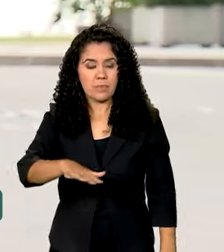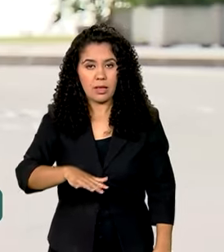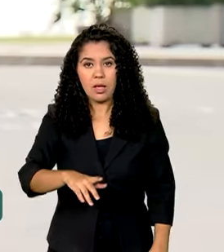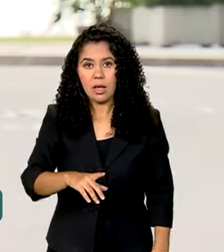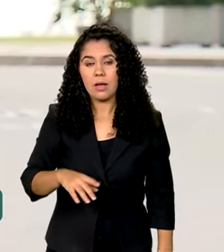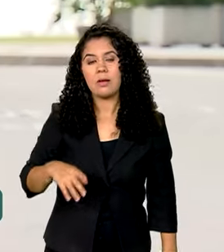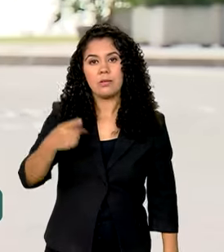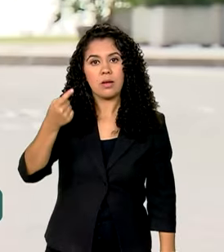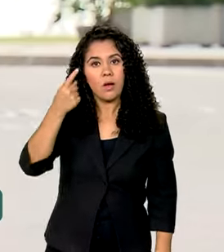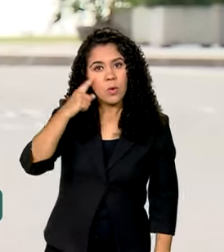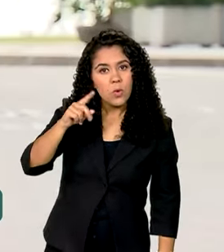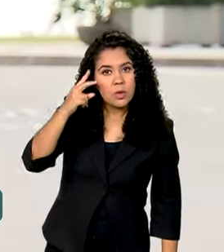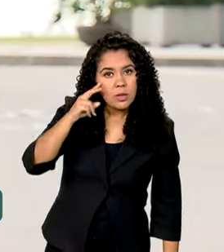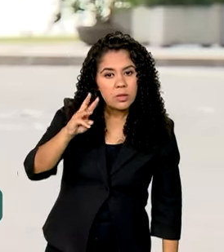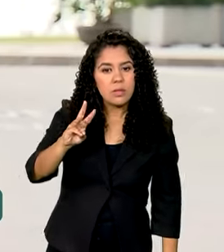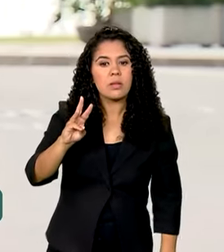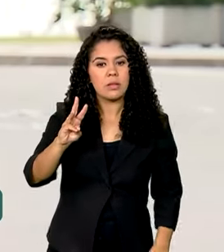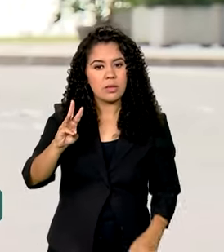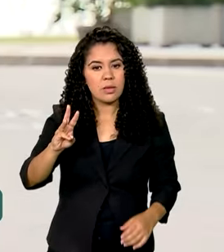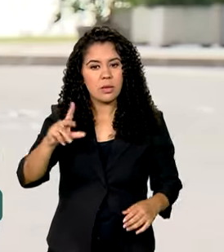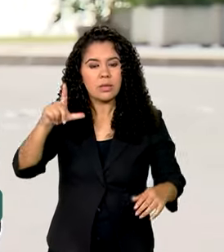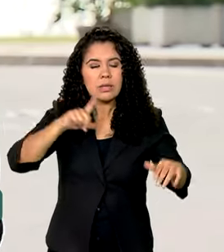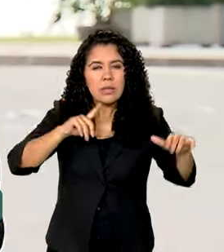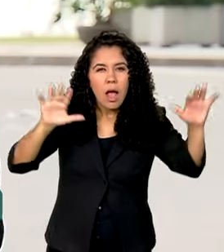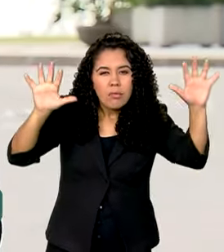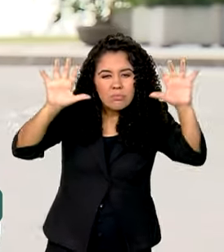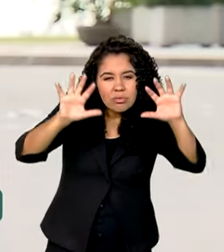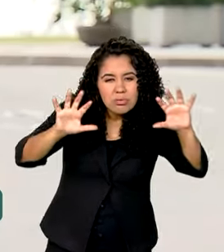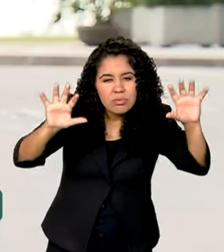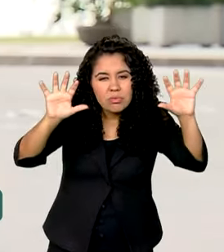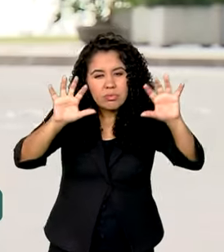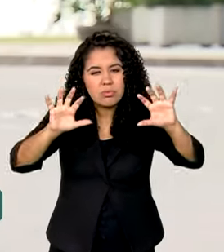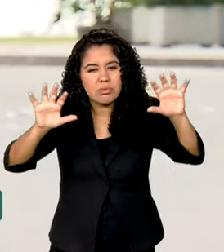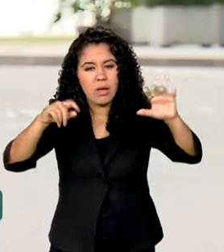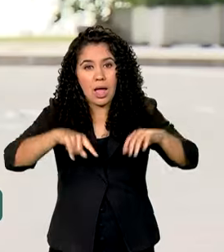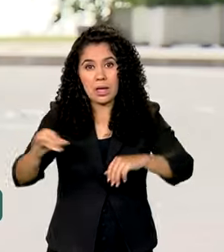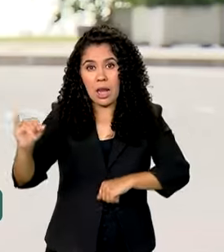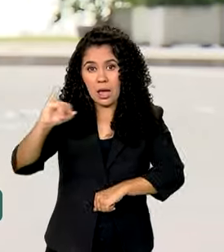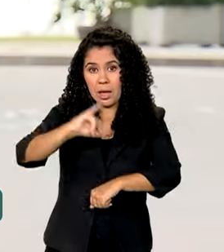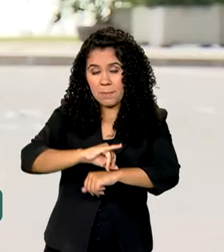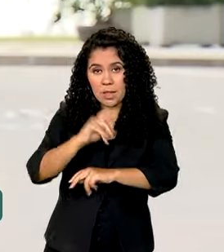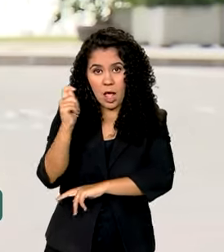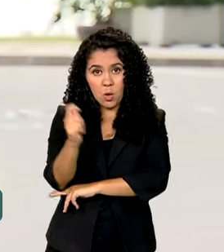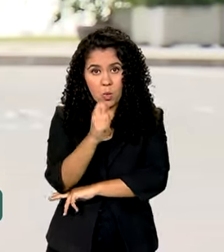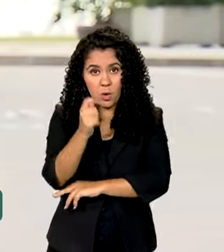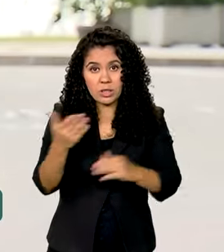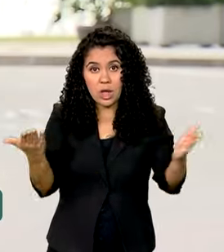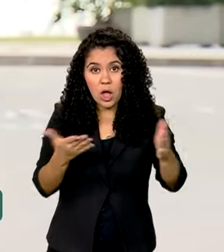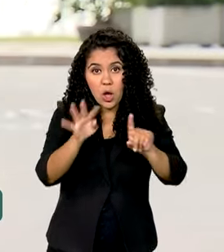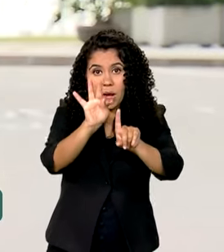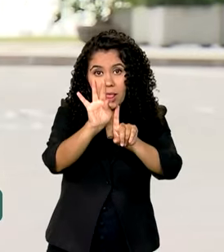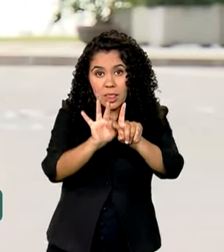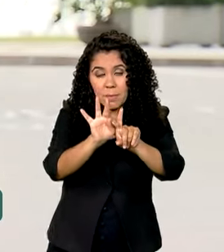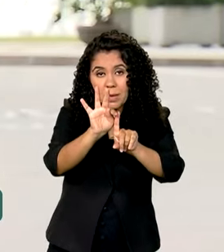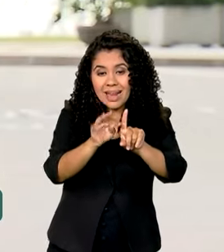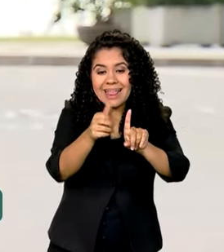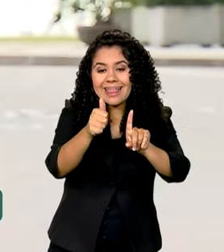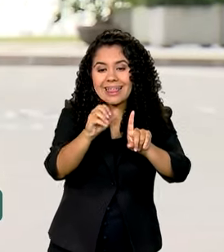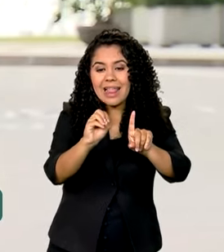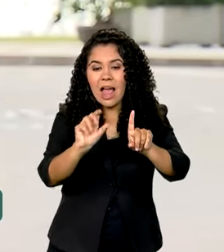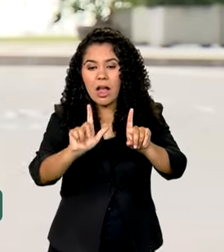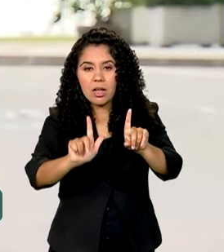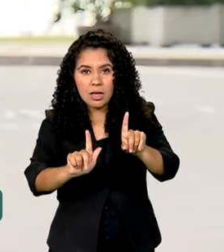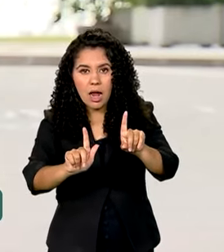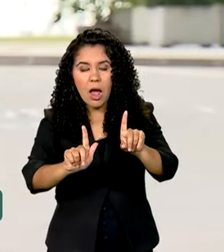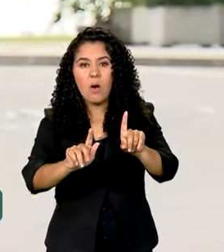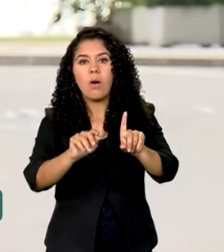dia consecutivo, o dia amanheceu nublado aqui na capital gaúcha. Nesse momento faz 10 graus, mas a máxima deve chegar